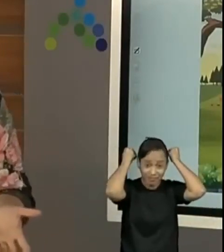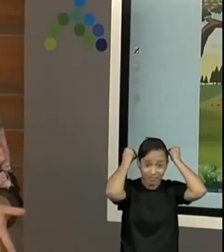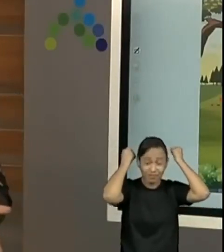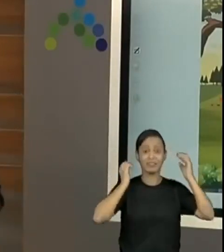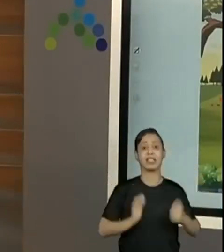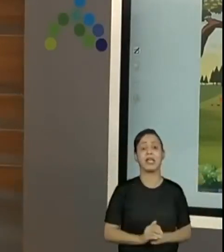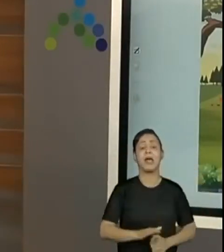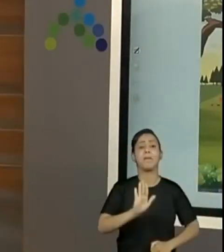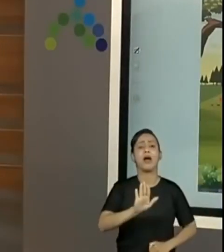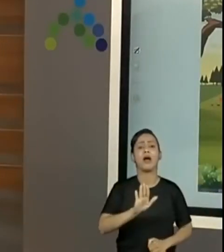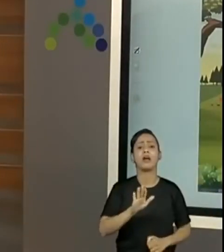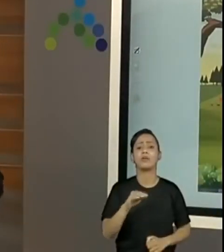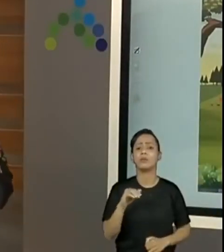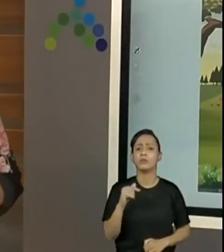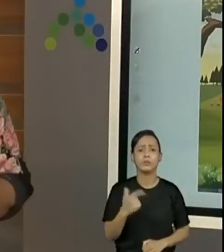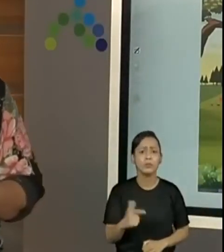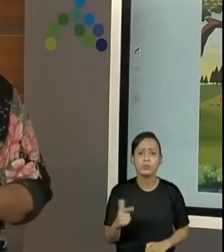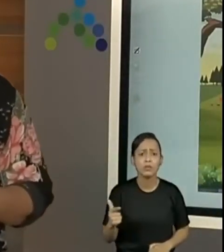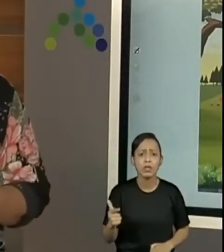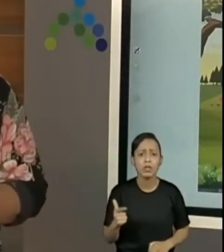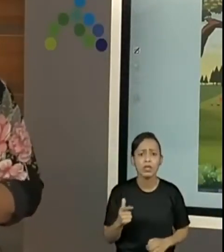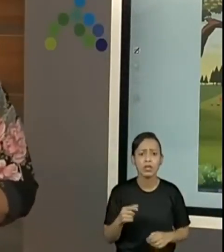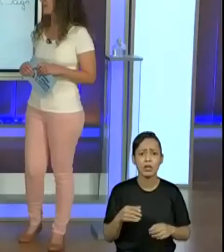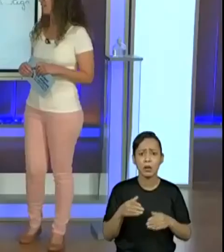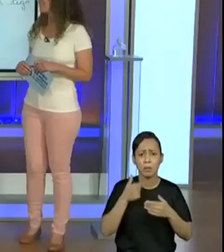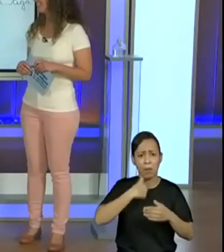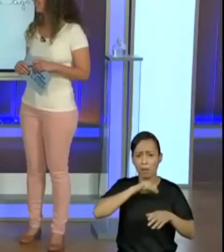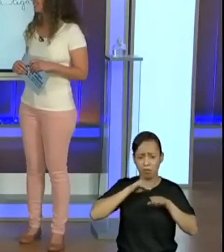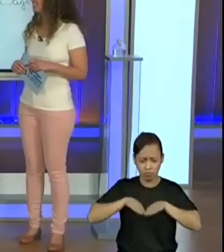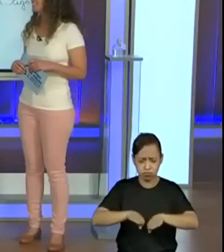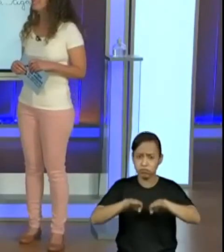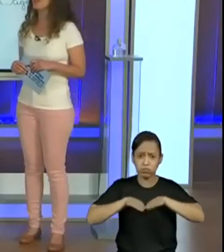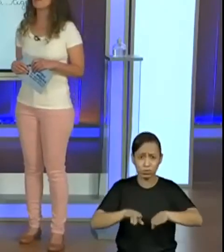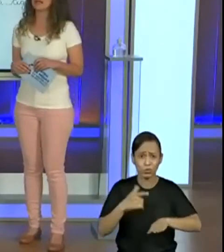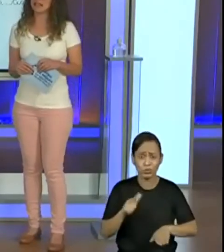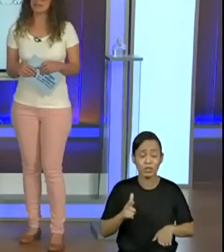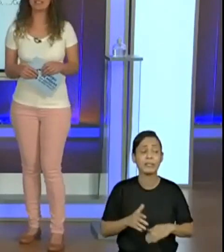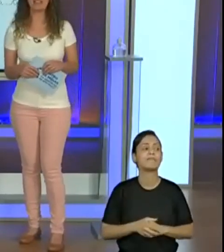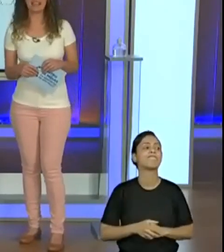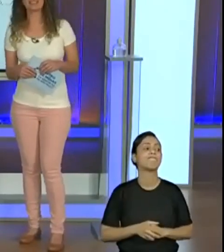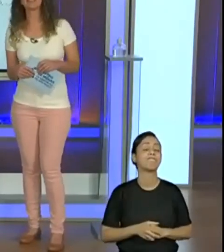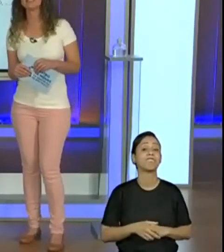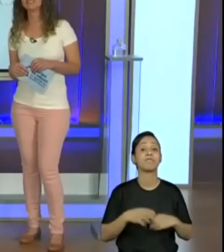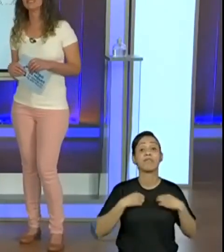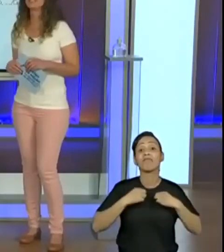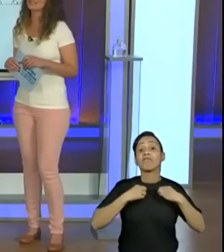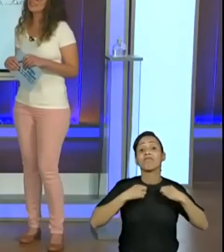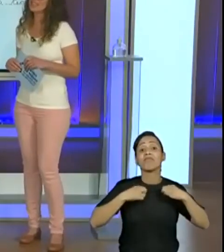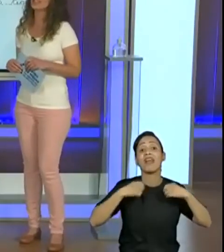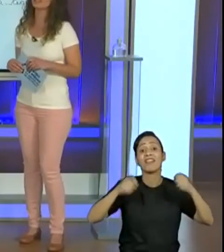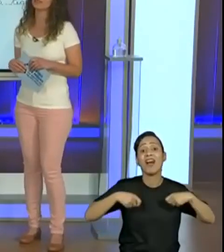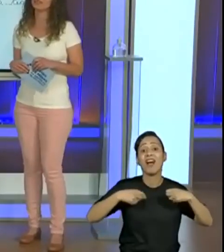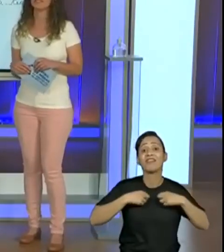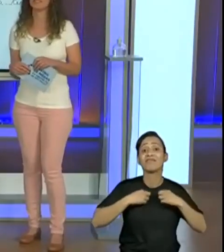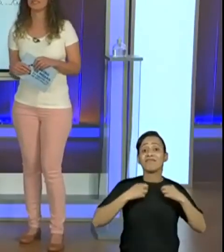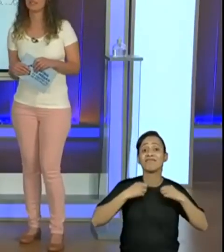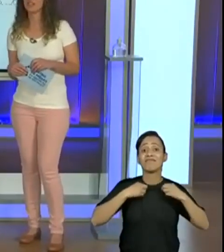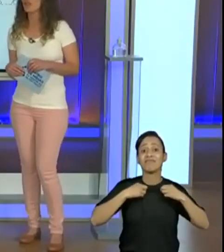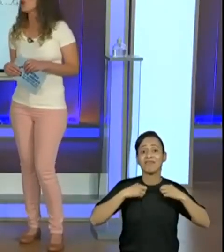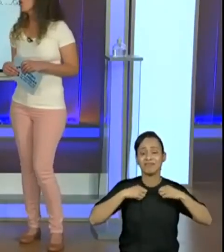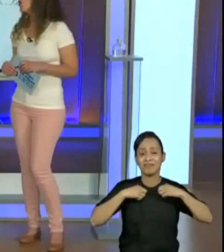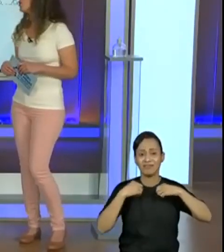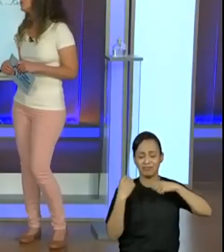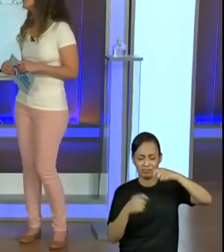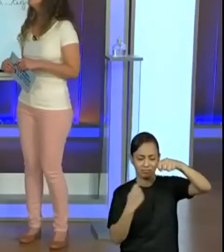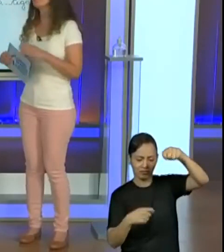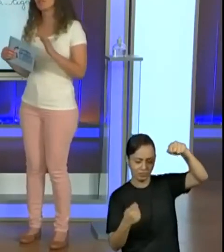pode fazer? Ai, professora, o que será que a gente pode fazer para... Uma camiseta? Uma camiseta. Colocar uma camiseta no olho? Sim. O importante